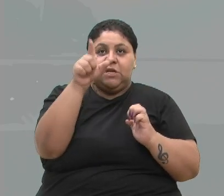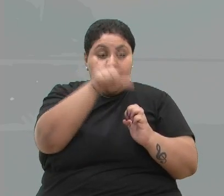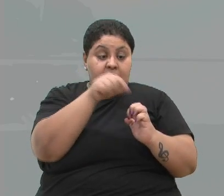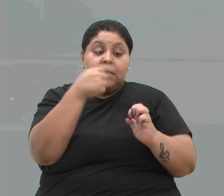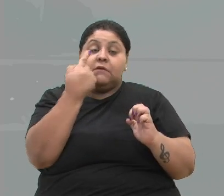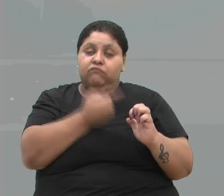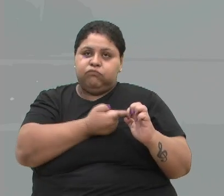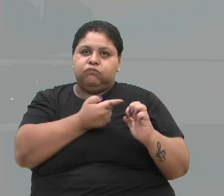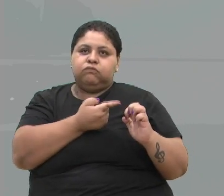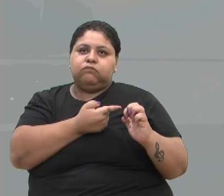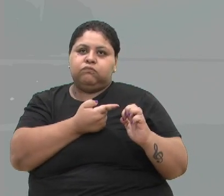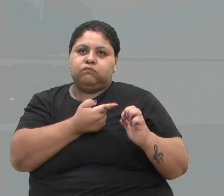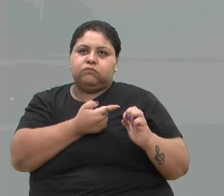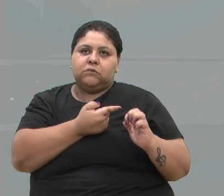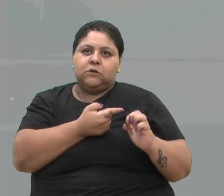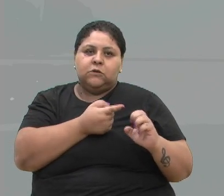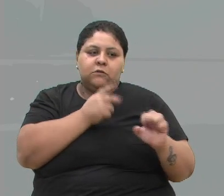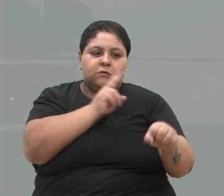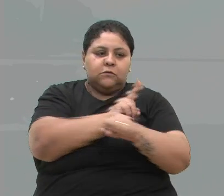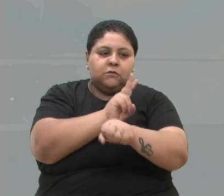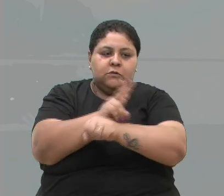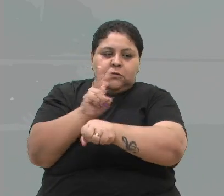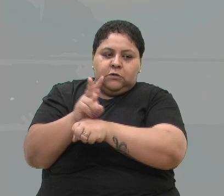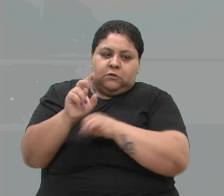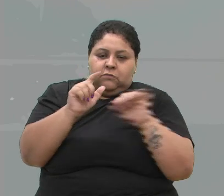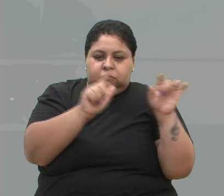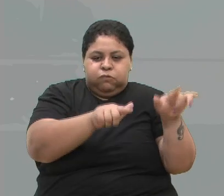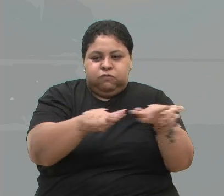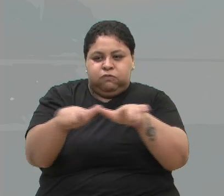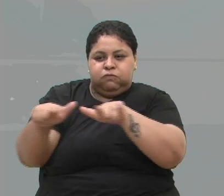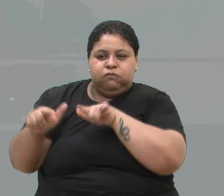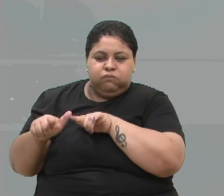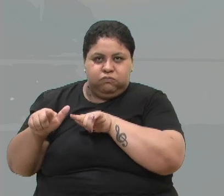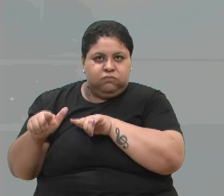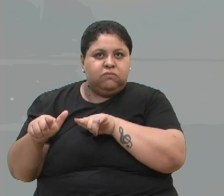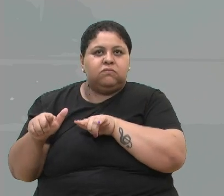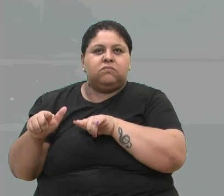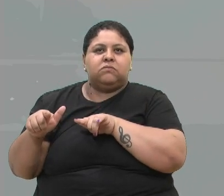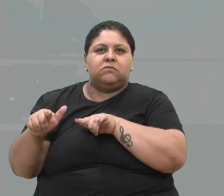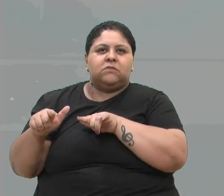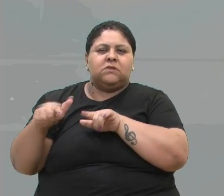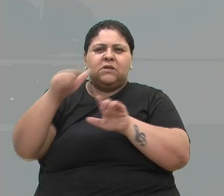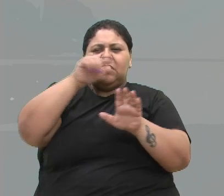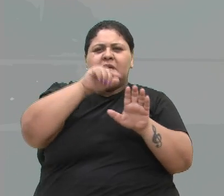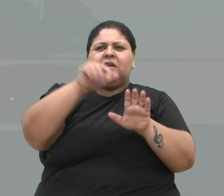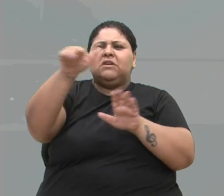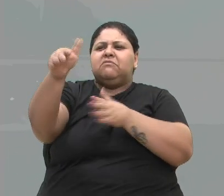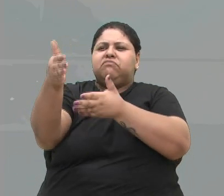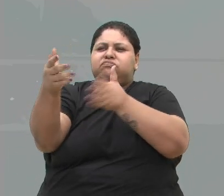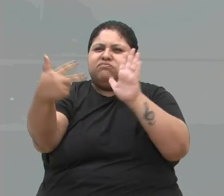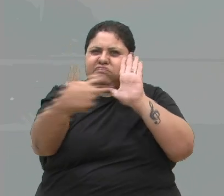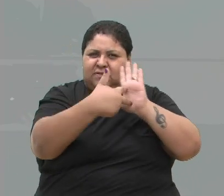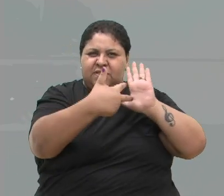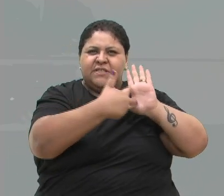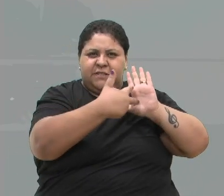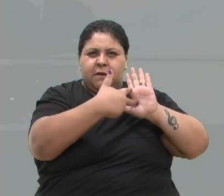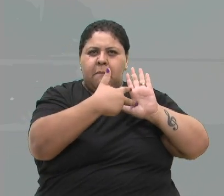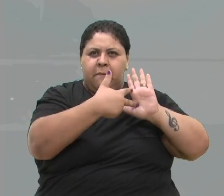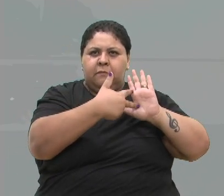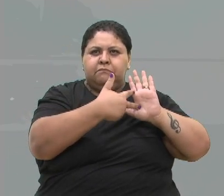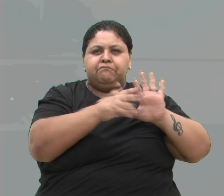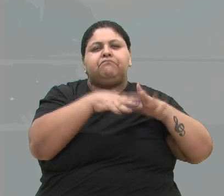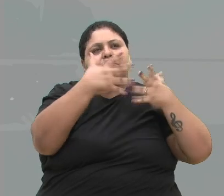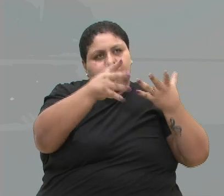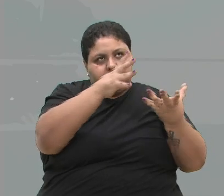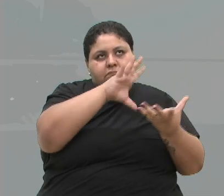estão cuidando daqueles espaços, onde atrai de verdade, além da feira de